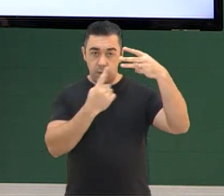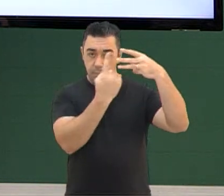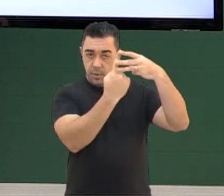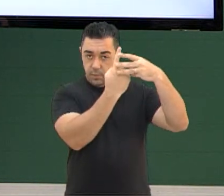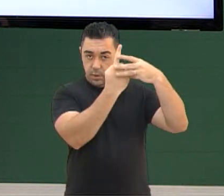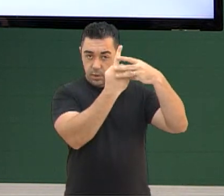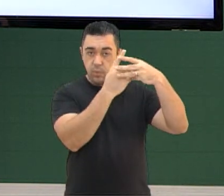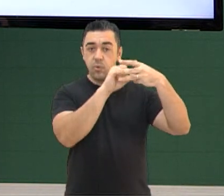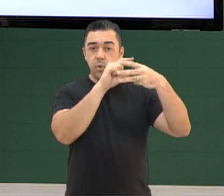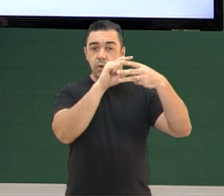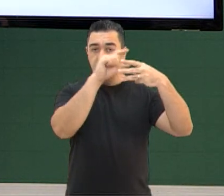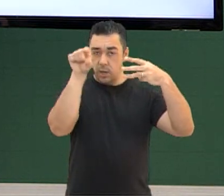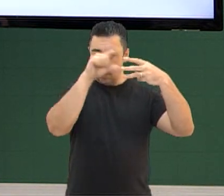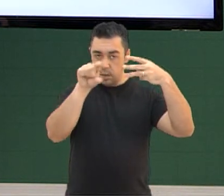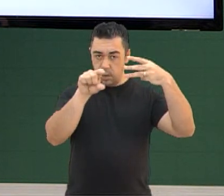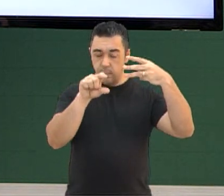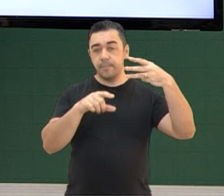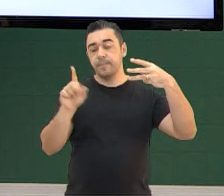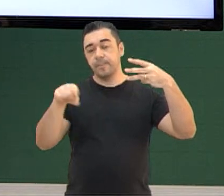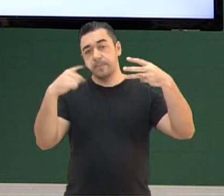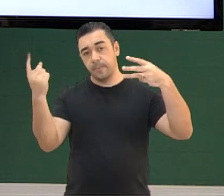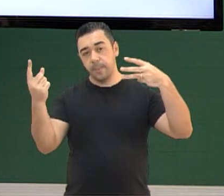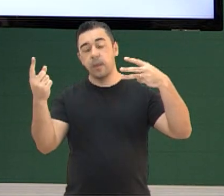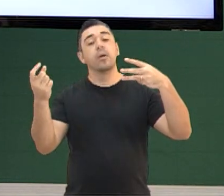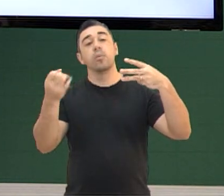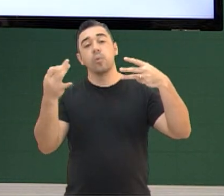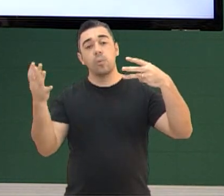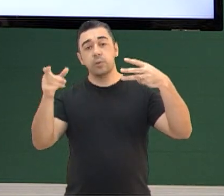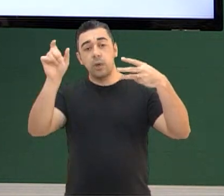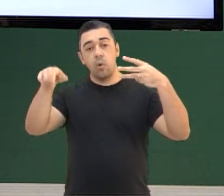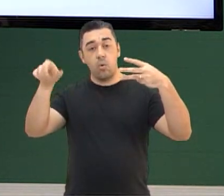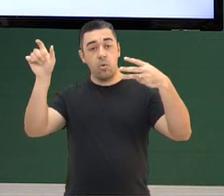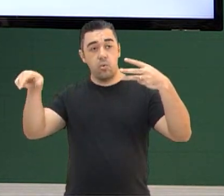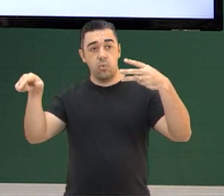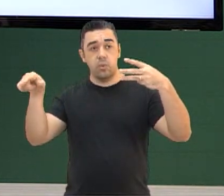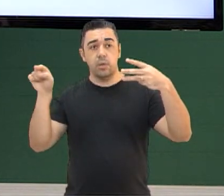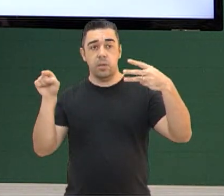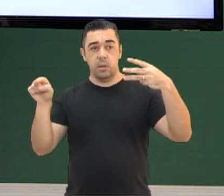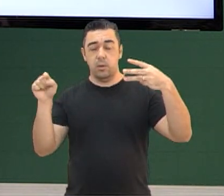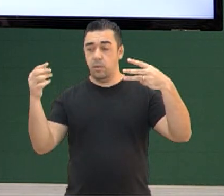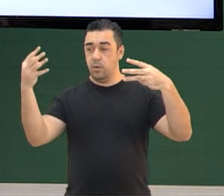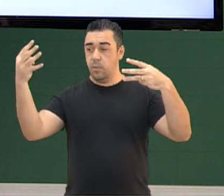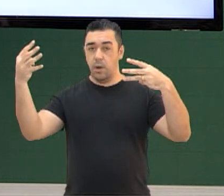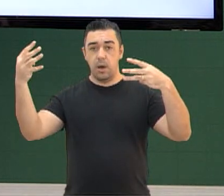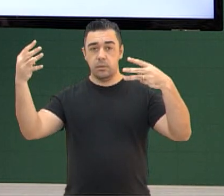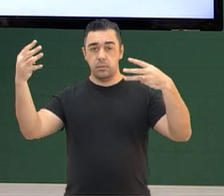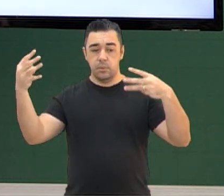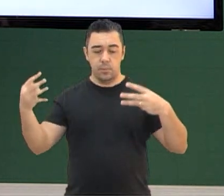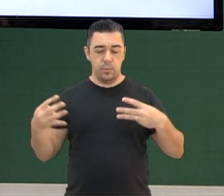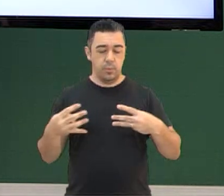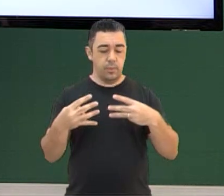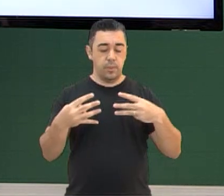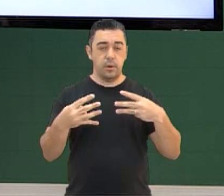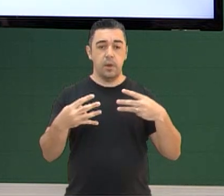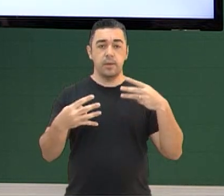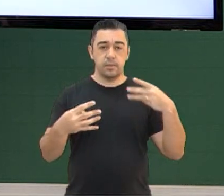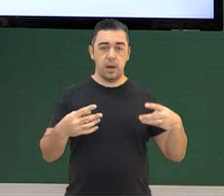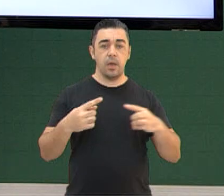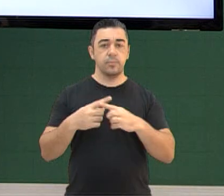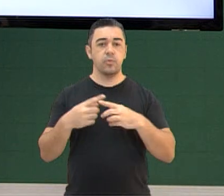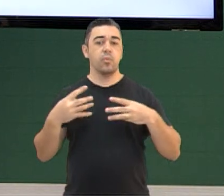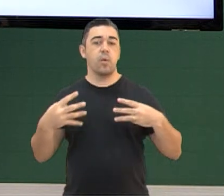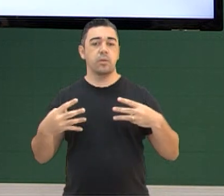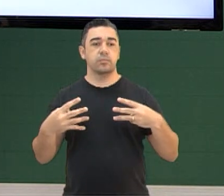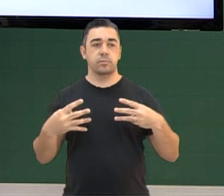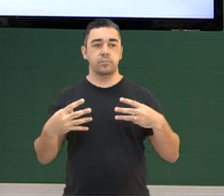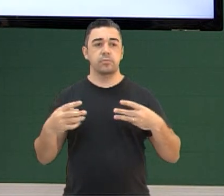de linhas aqui da matriz A e o número de colunas lá da matriz B. Então, o